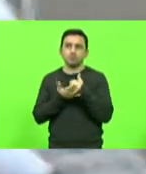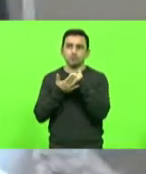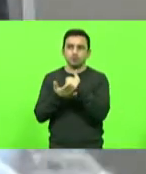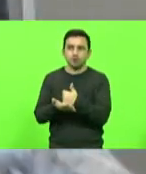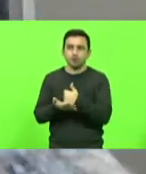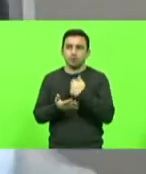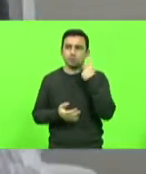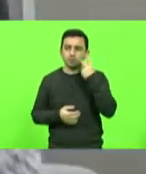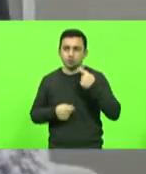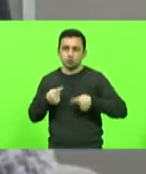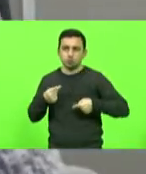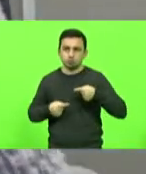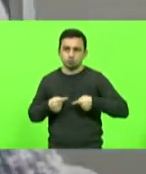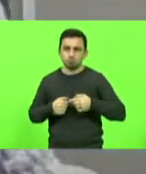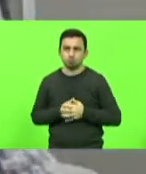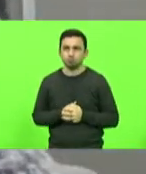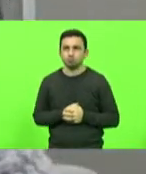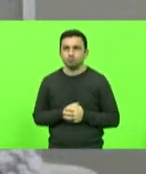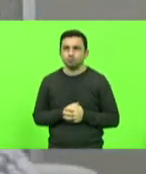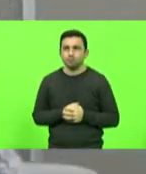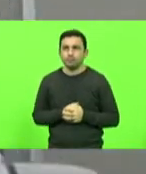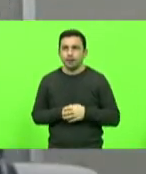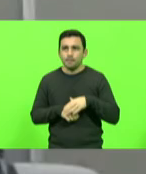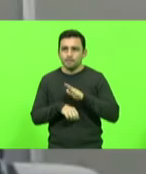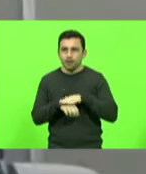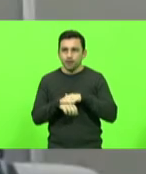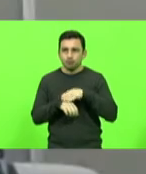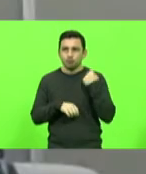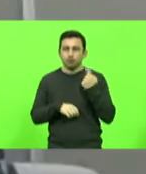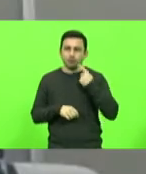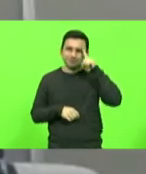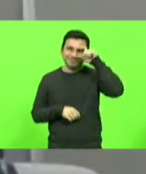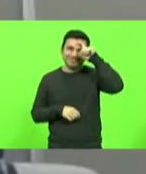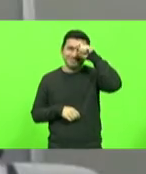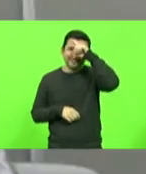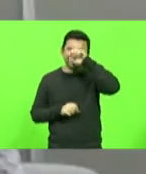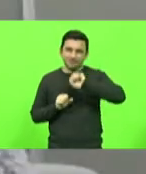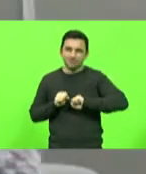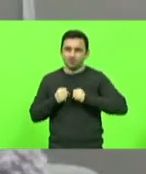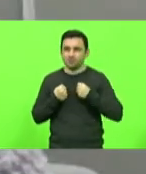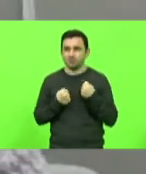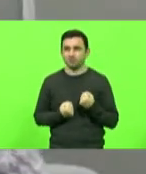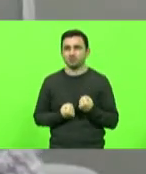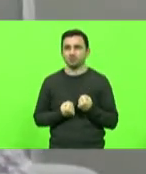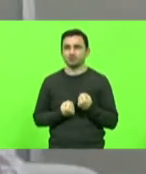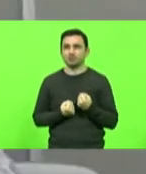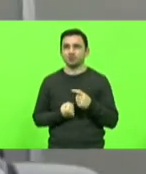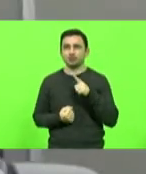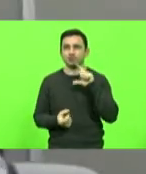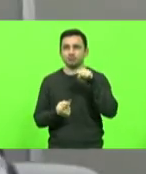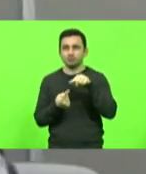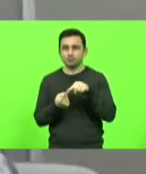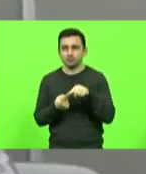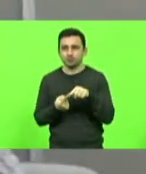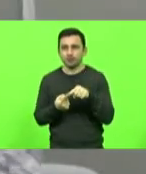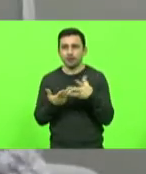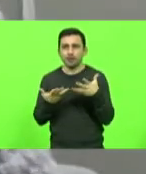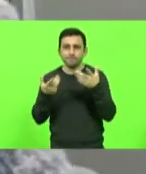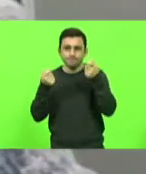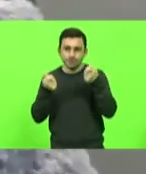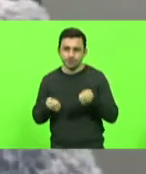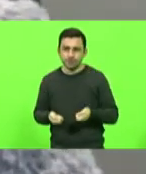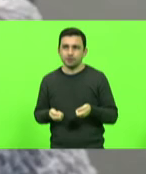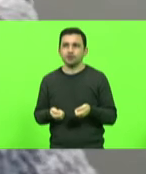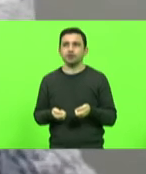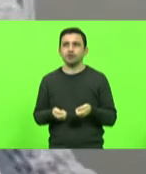Trazendo um pouco da nossa atuação, da nossa dificuldade como defensoria, que temos como missão na concretização dos direitos dos